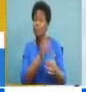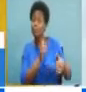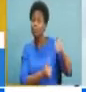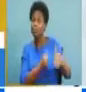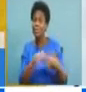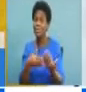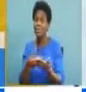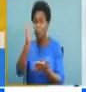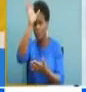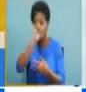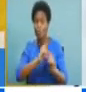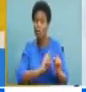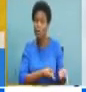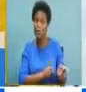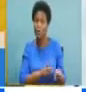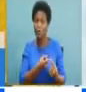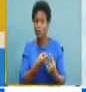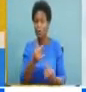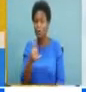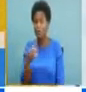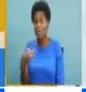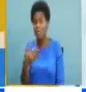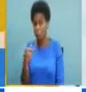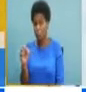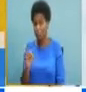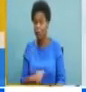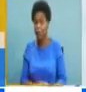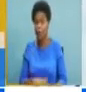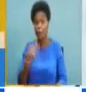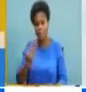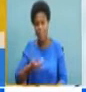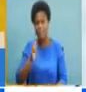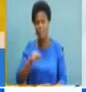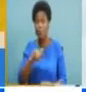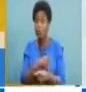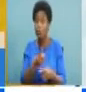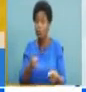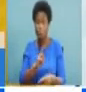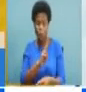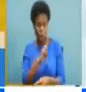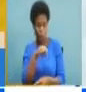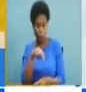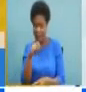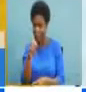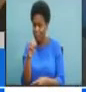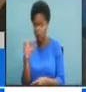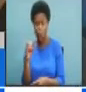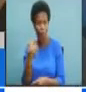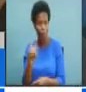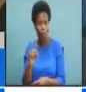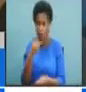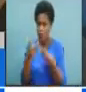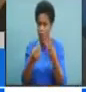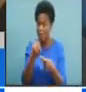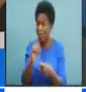candidatura à tutela em março de 2018. É merecido porque a Unesco não avalia e não avaliou a